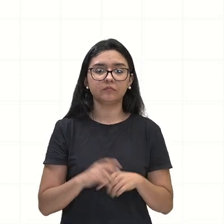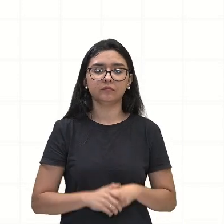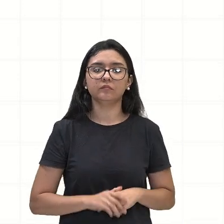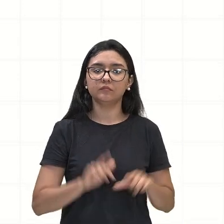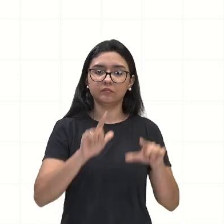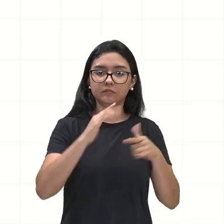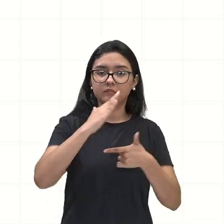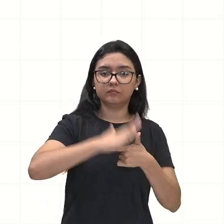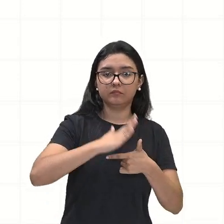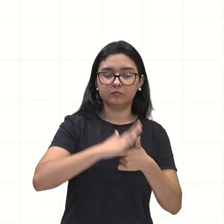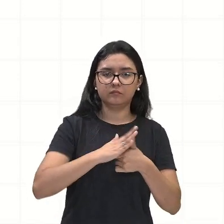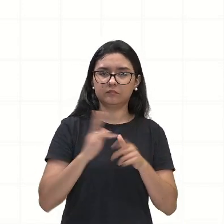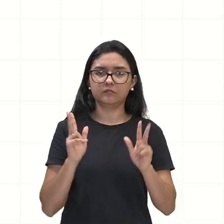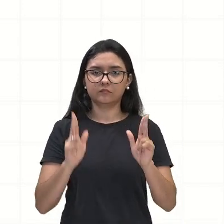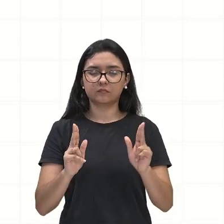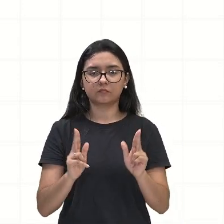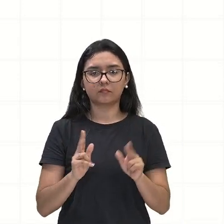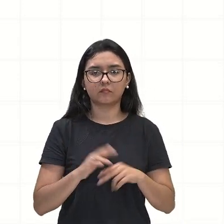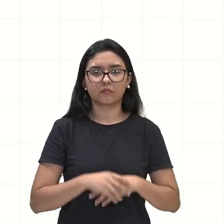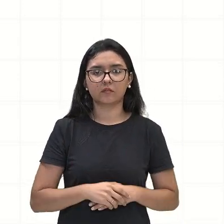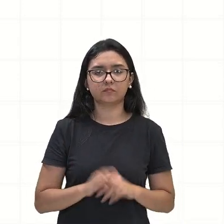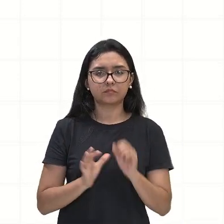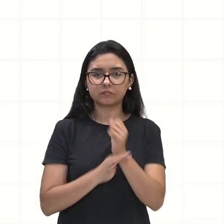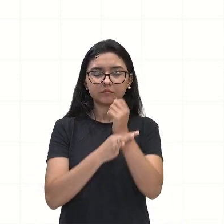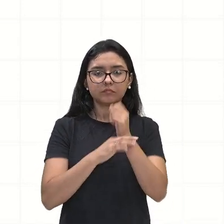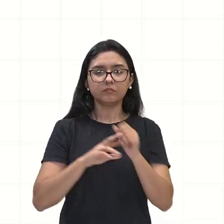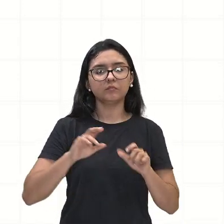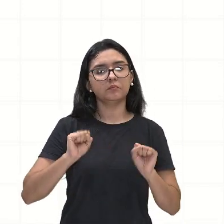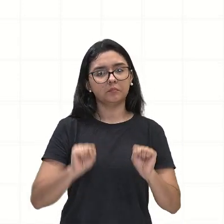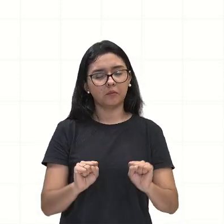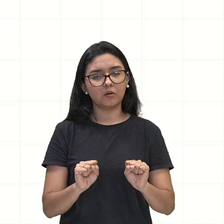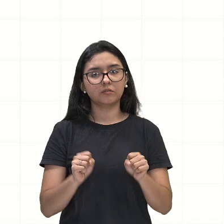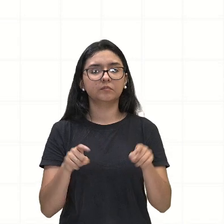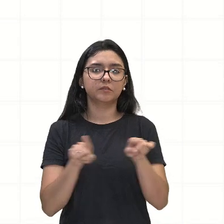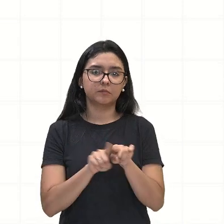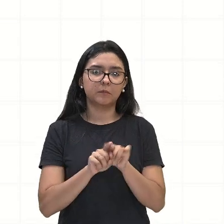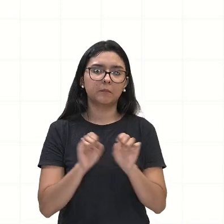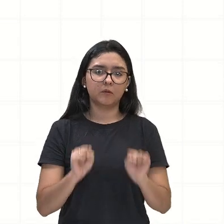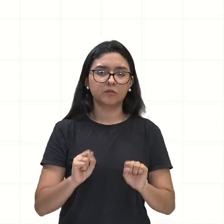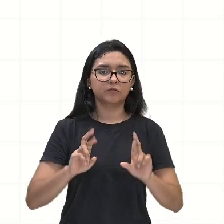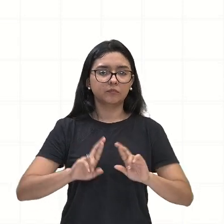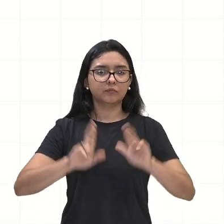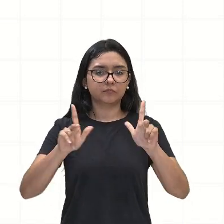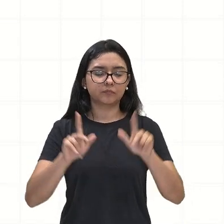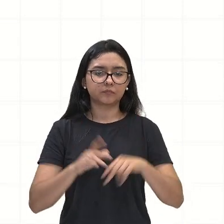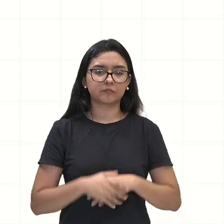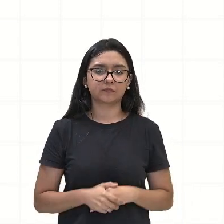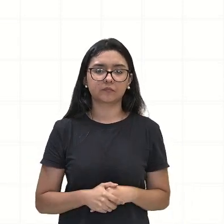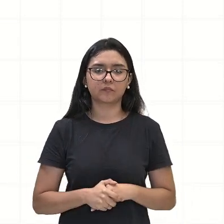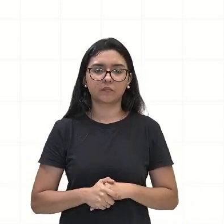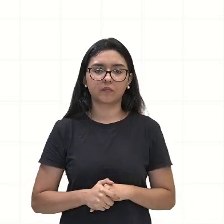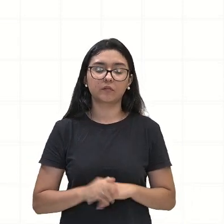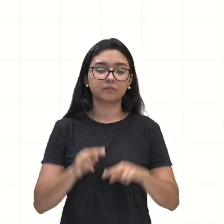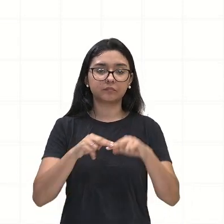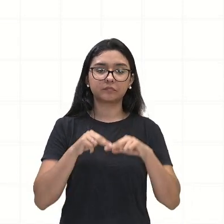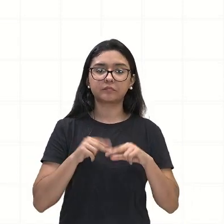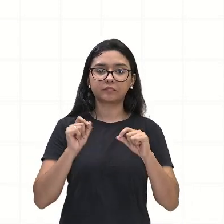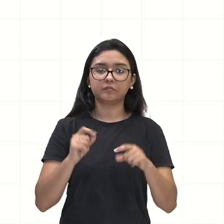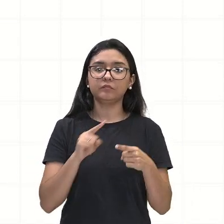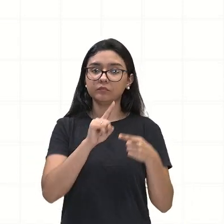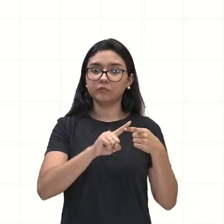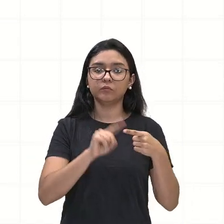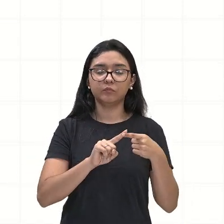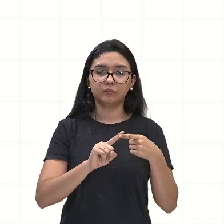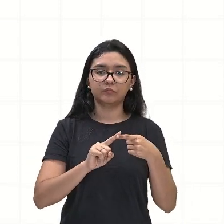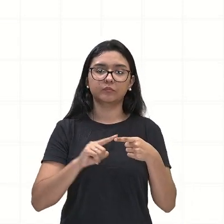triângulos retângulos são semelhantes. Eles podem ser, mas também podem não ser semelhantes. Tudo bem? Então, por isso a afirmativa